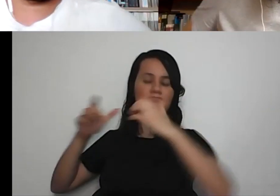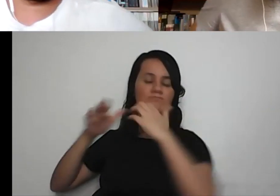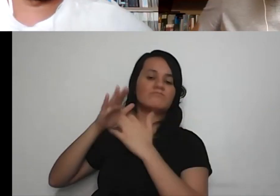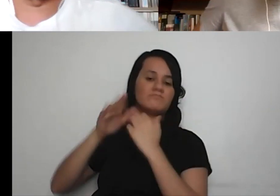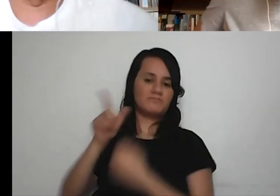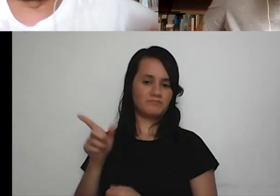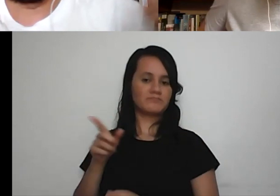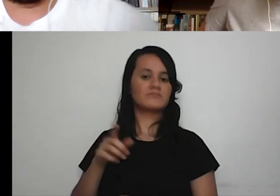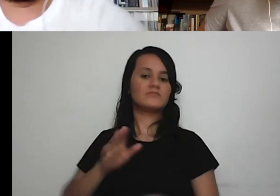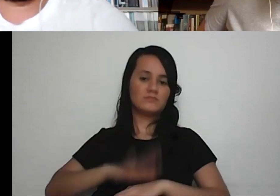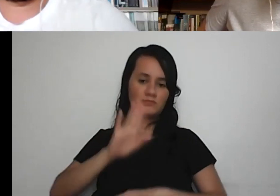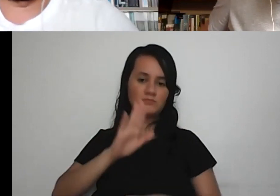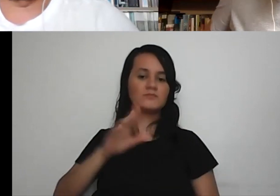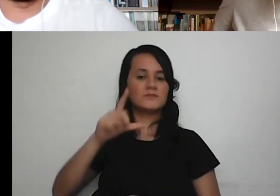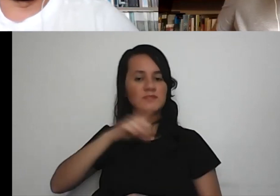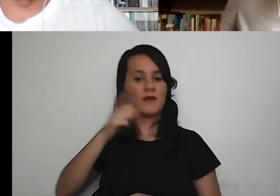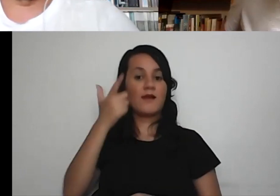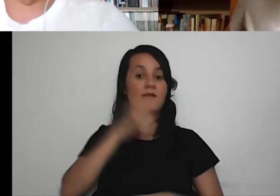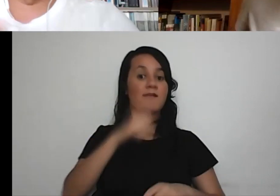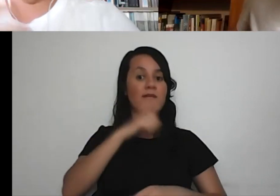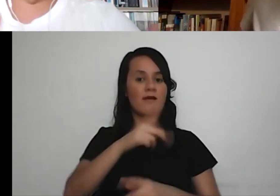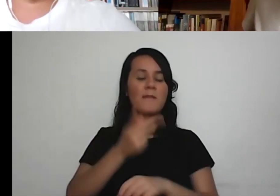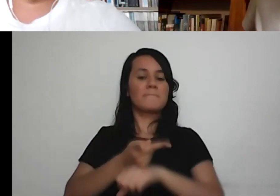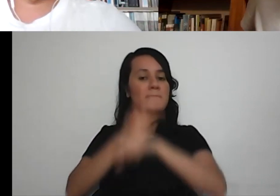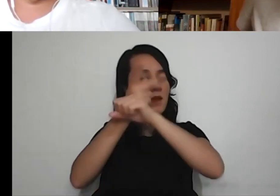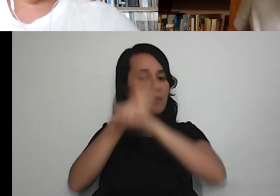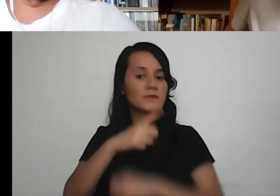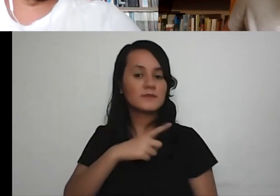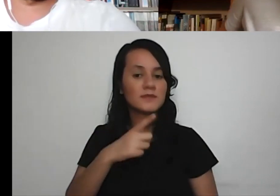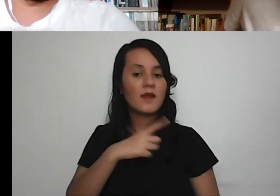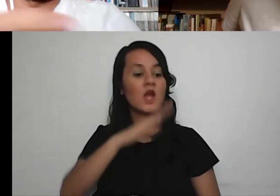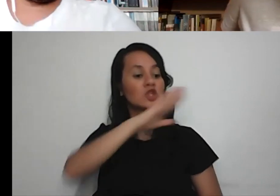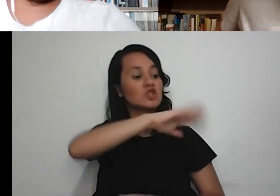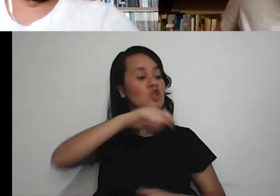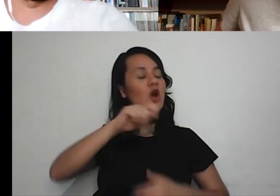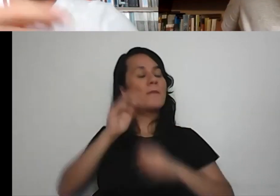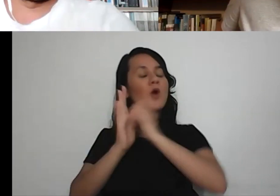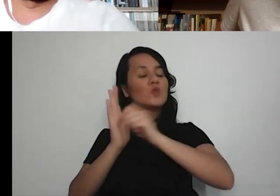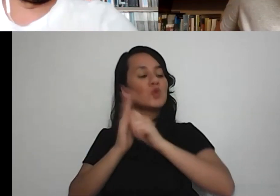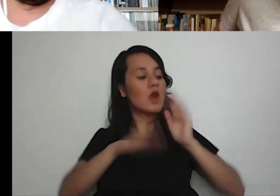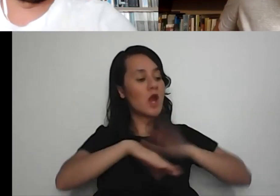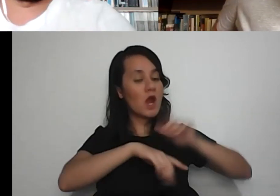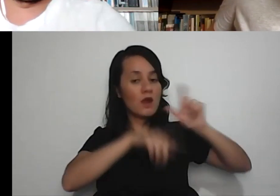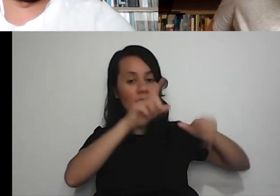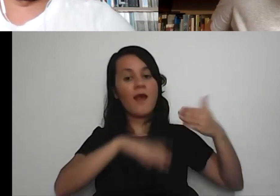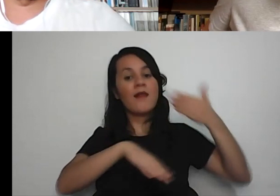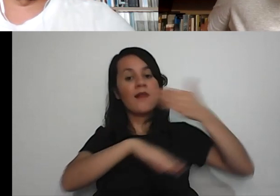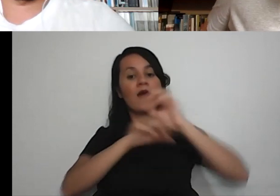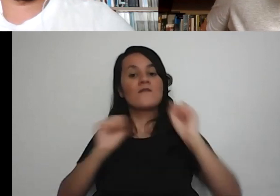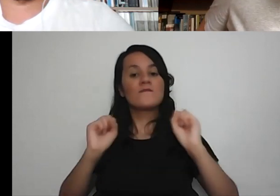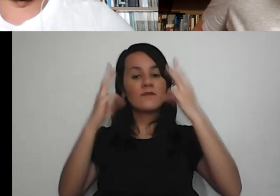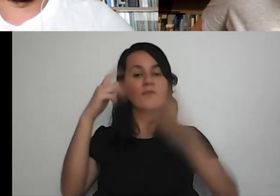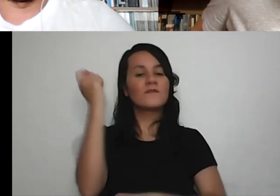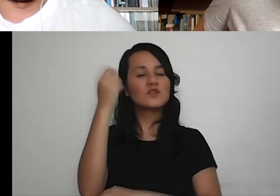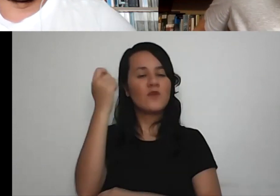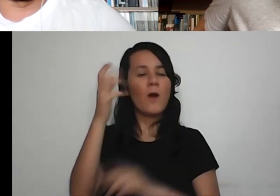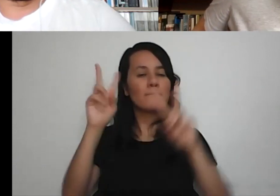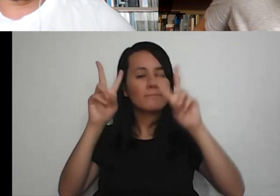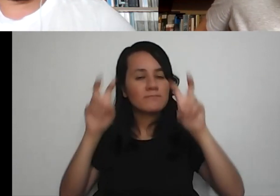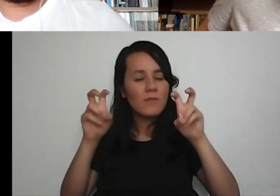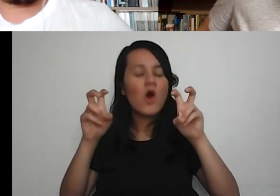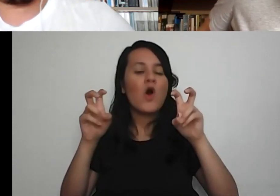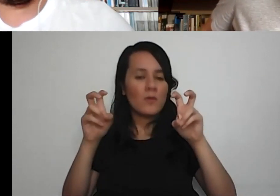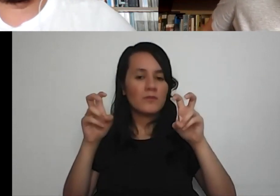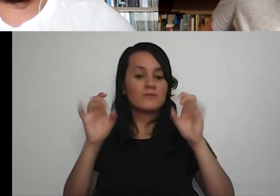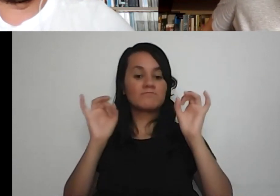ser resenhados, eles vão ganhar os prêmios, os autores vão ser chamados para os festivais, para os eventos de maior destaque, né?